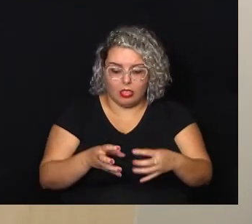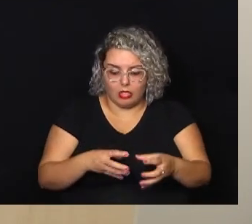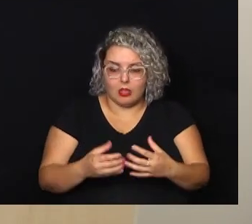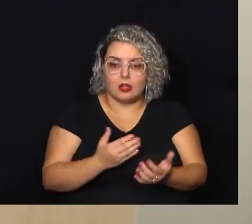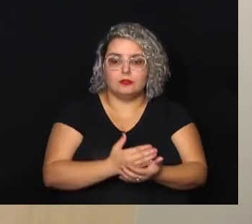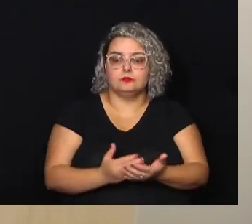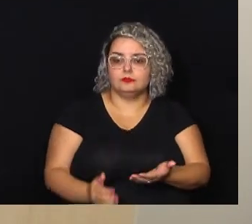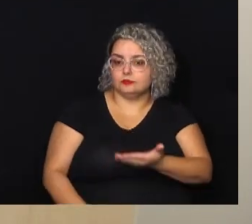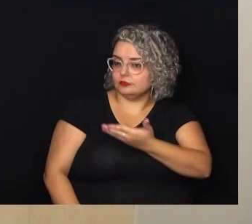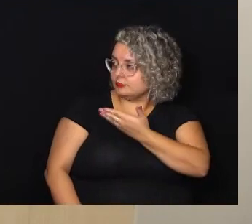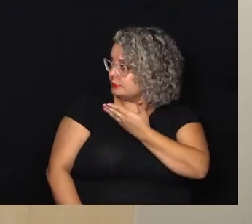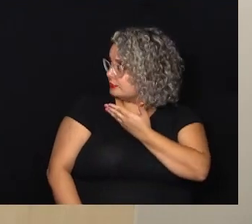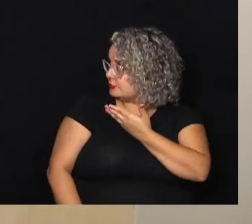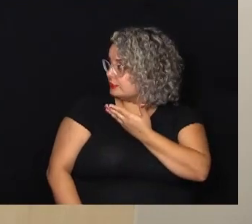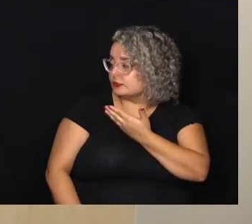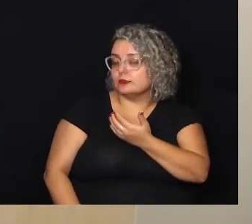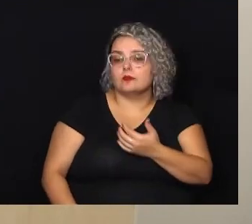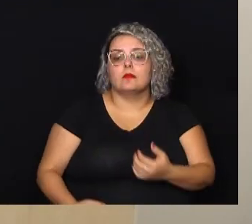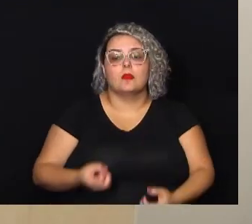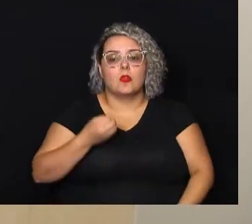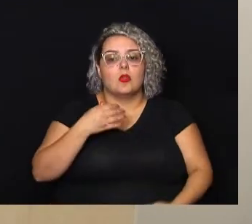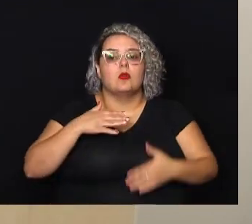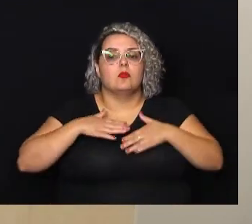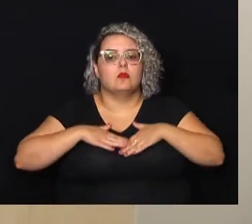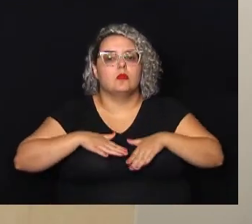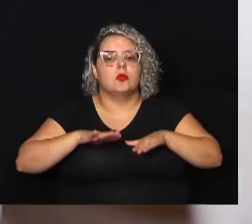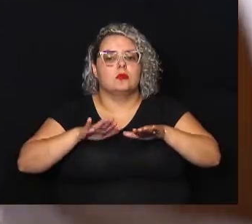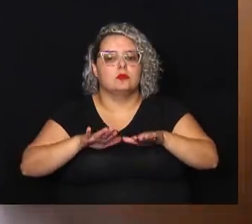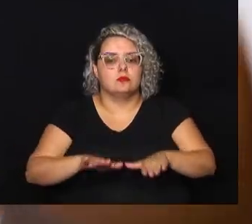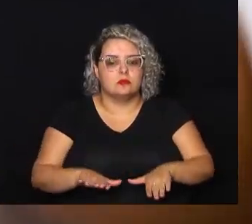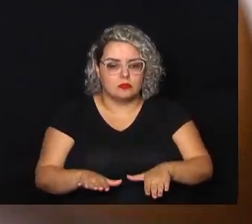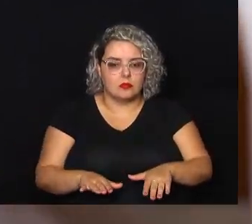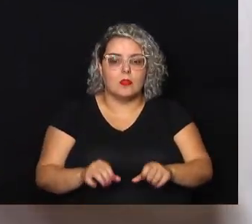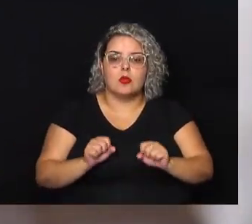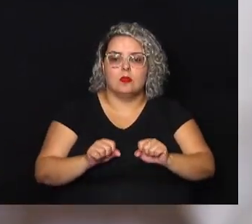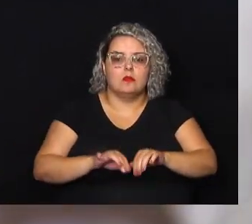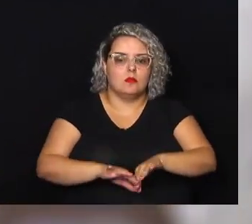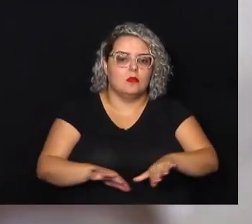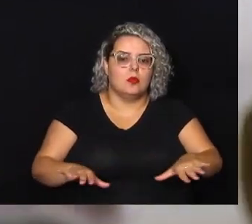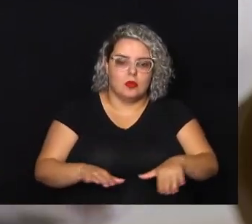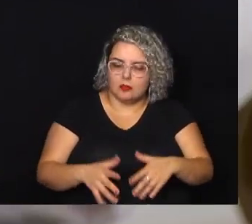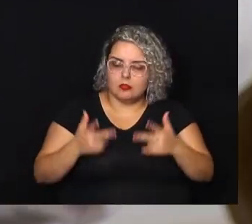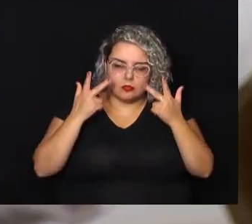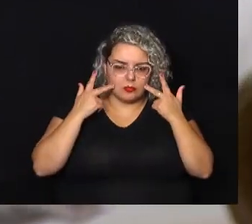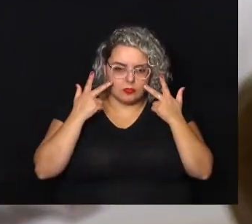molinha agora no começo, ó. É bom deixar ela descansar. Assim, você